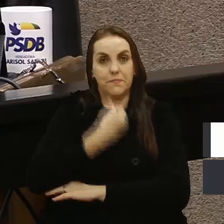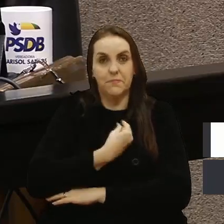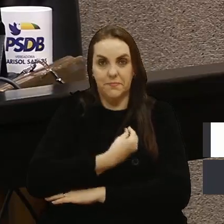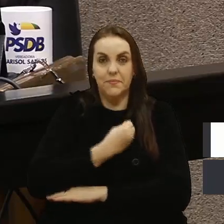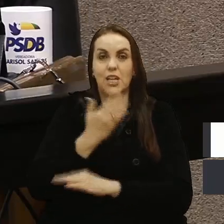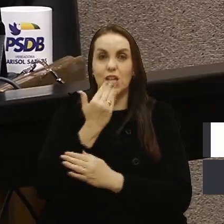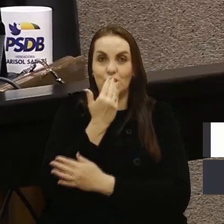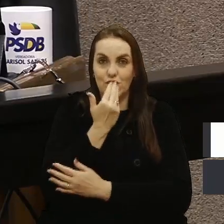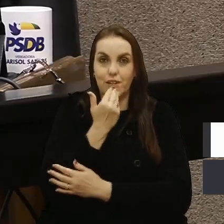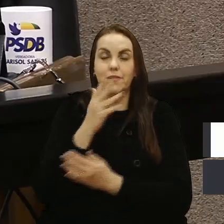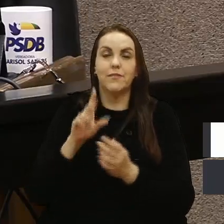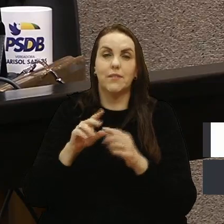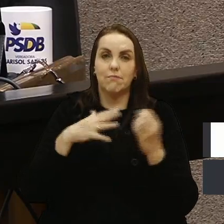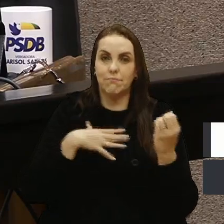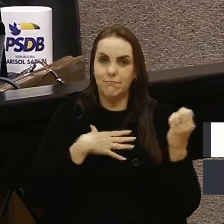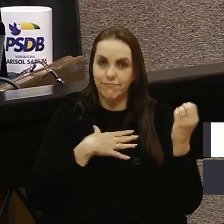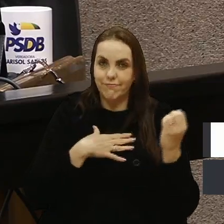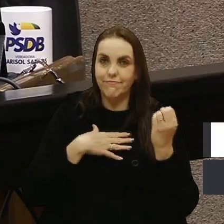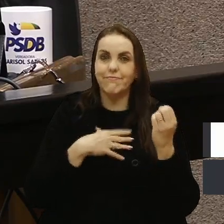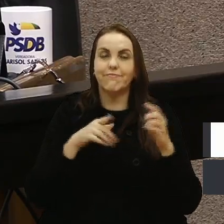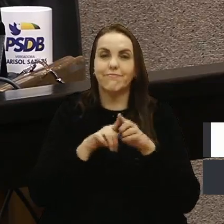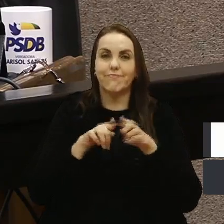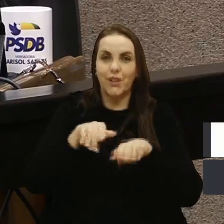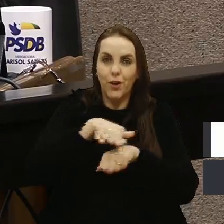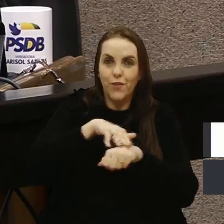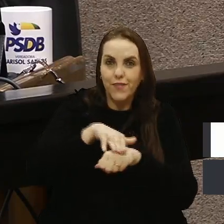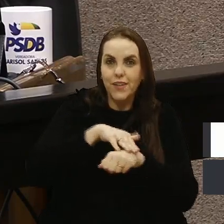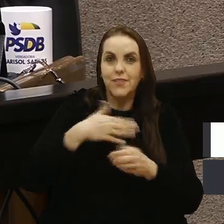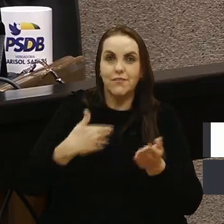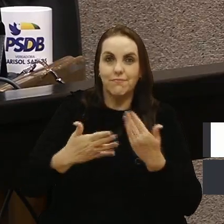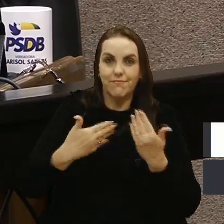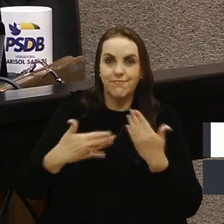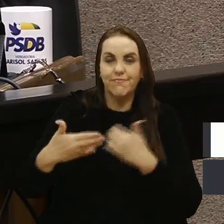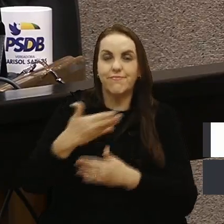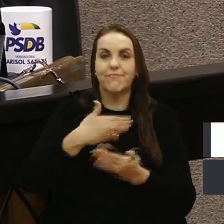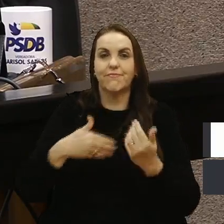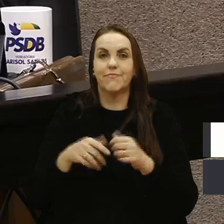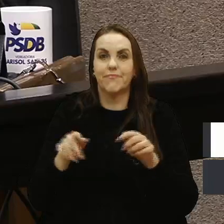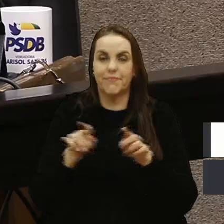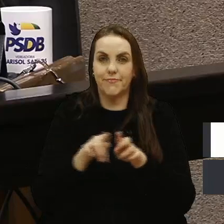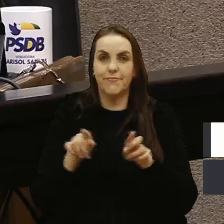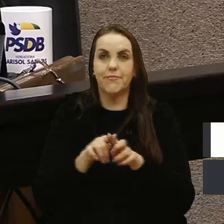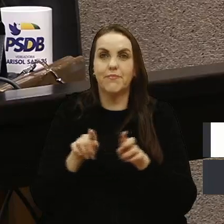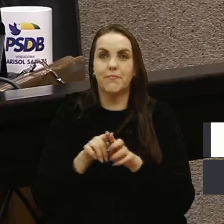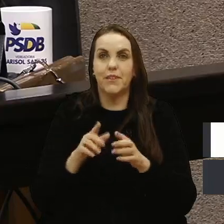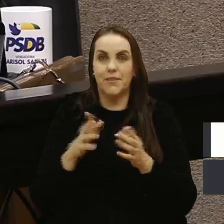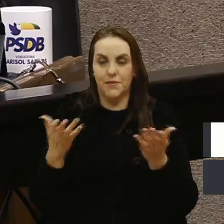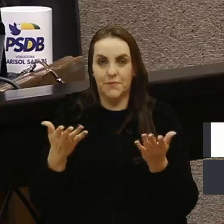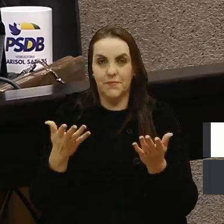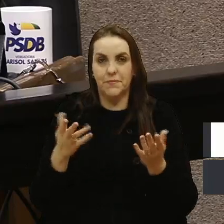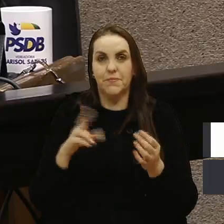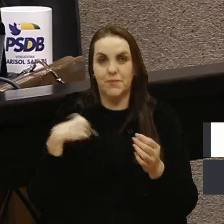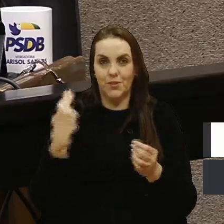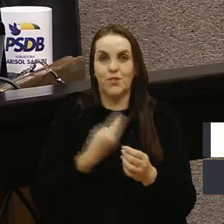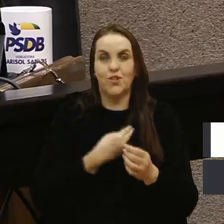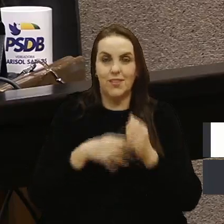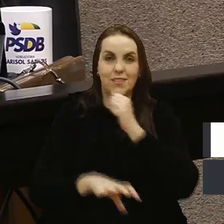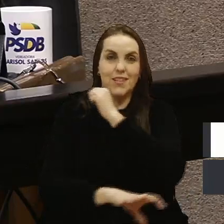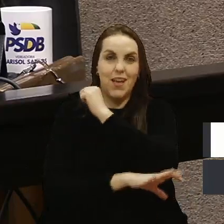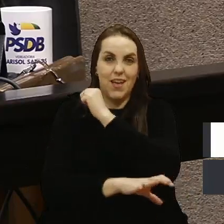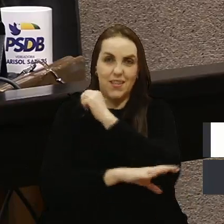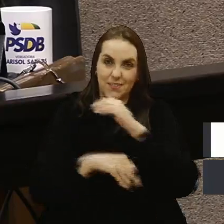jantar dançante, onde podemos conversar e também cultuar as nossas raízes.